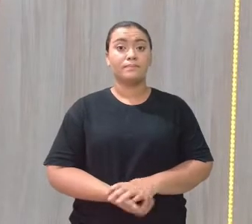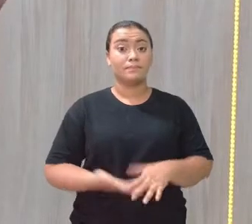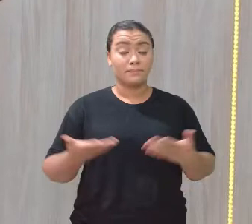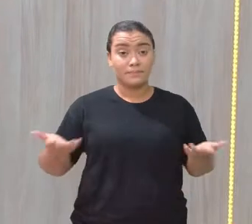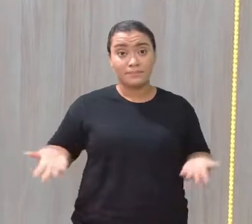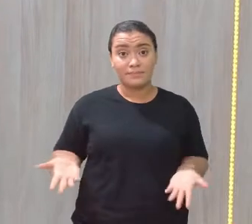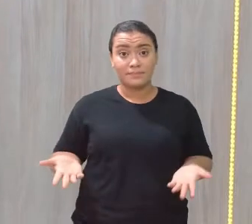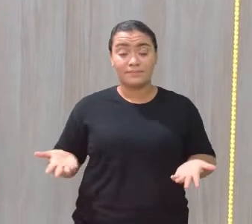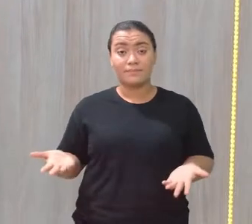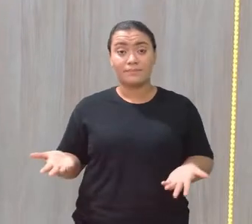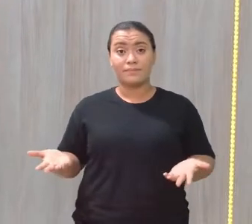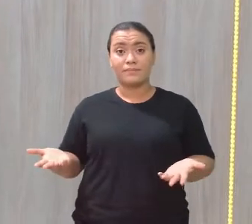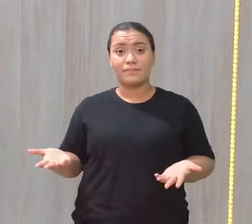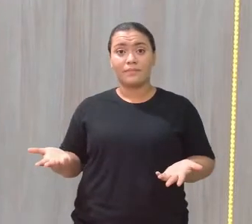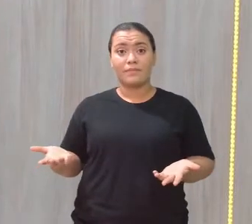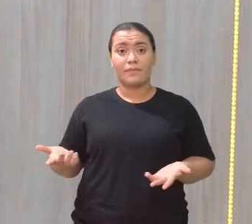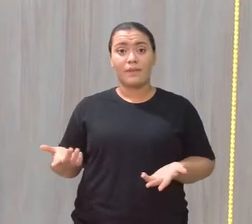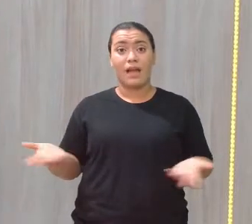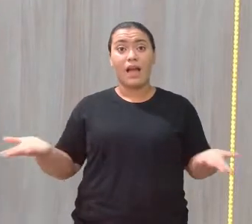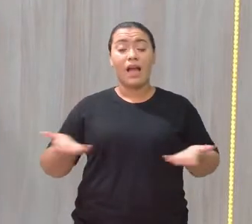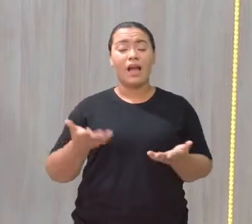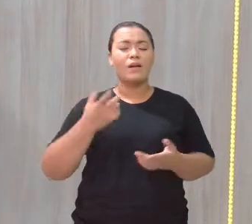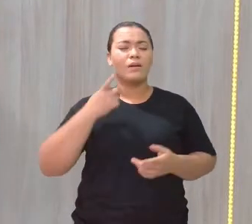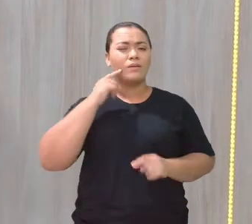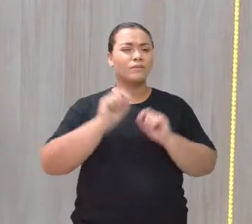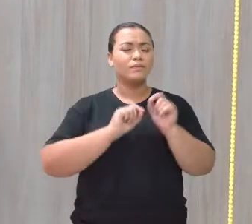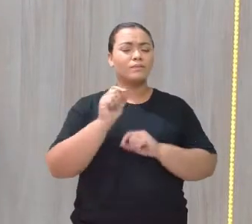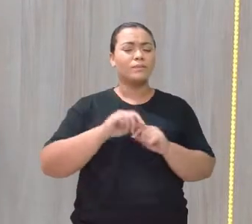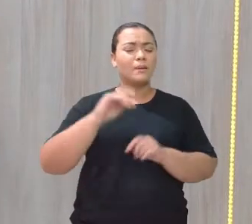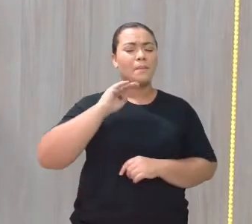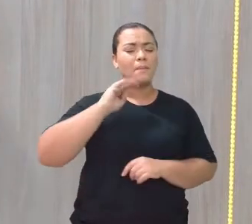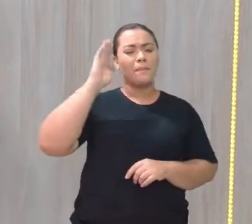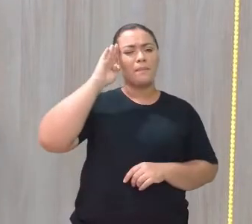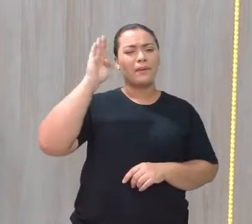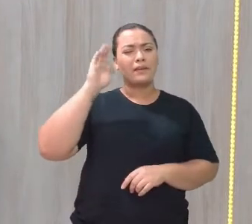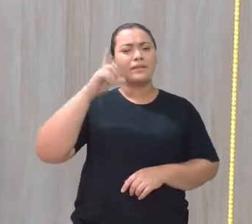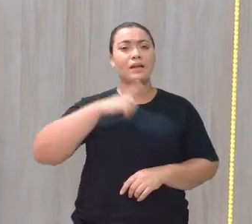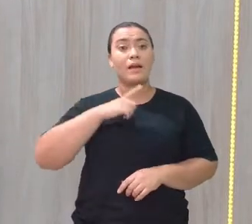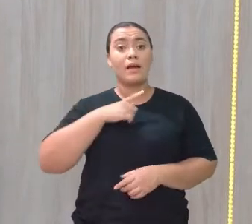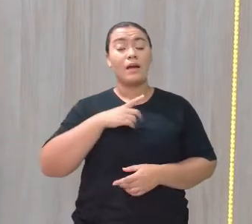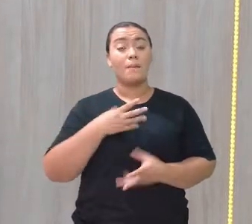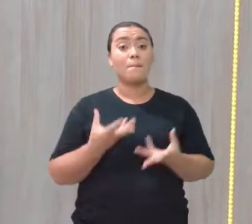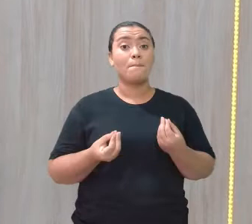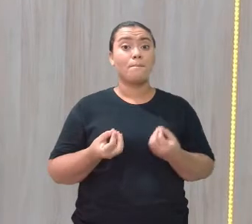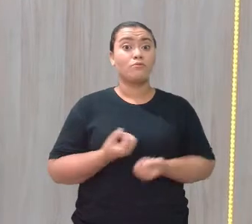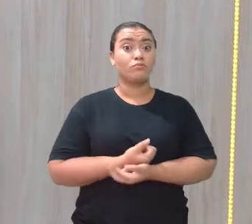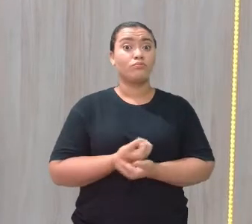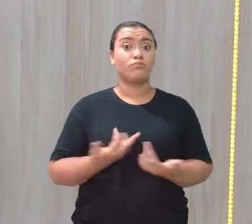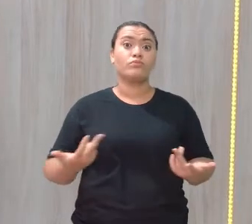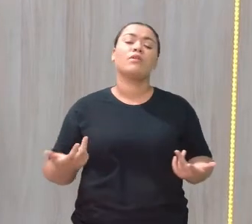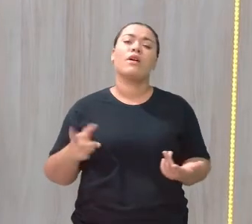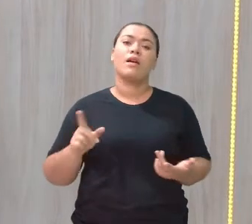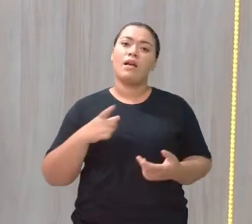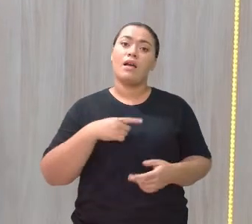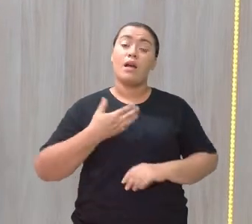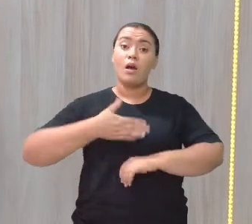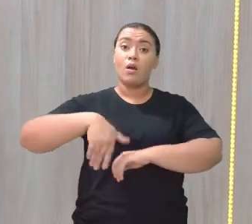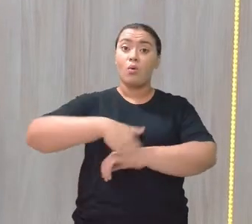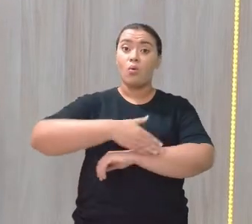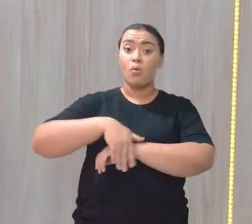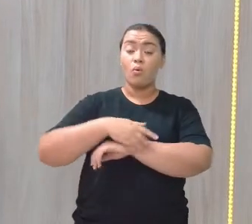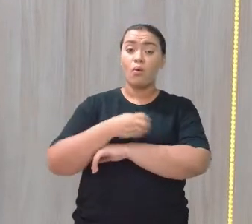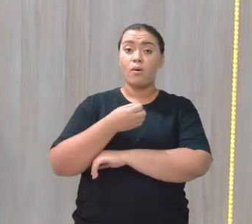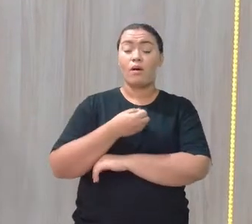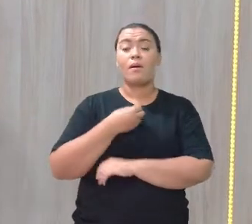Bom, passei para vocês, assim, os principais, mas tem muitos outros. Gente, a Rua do Bom